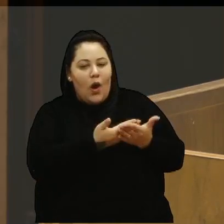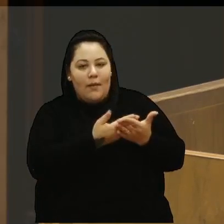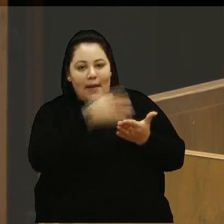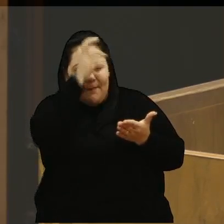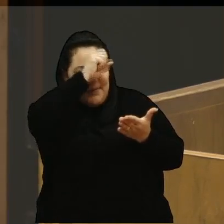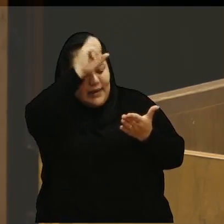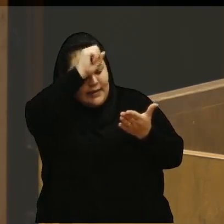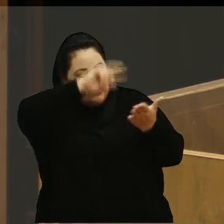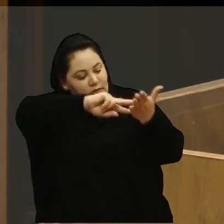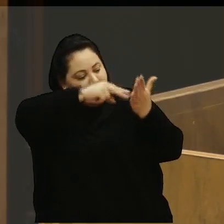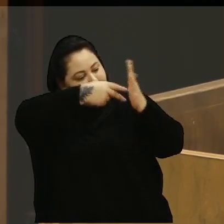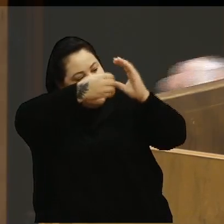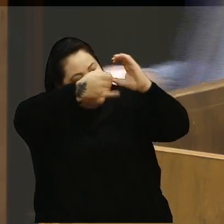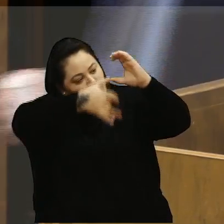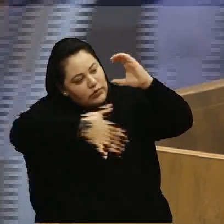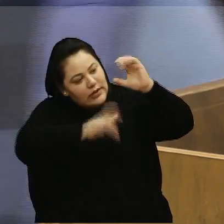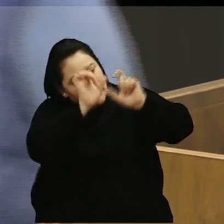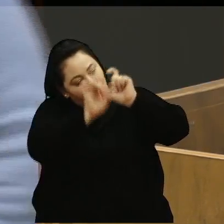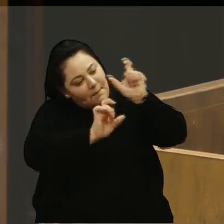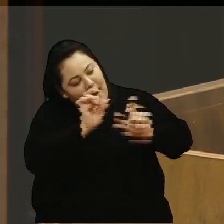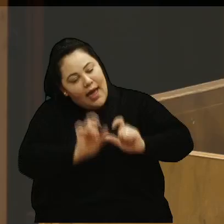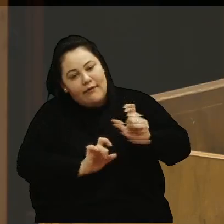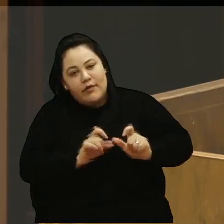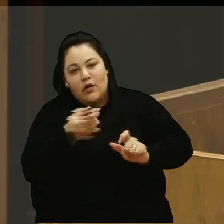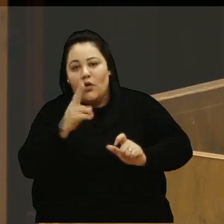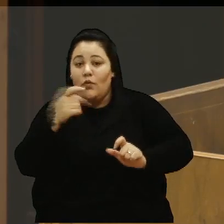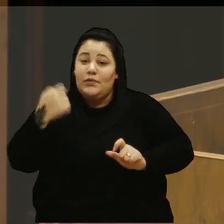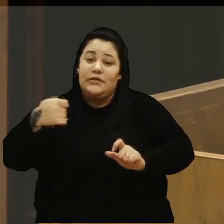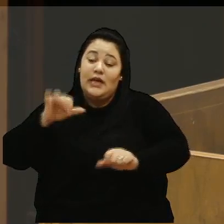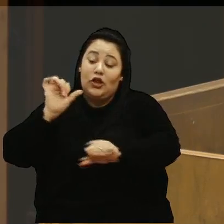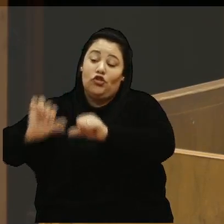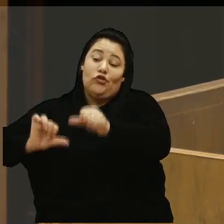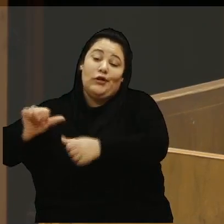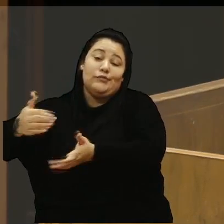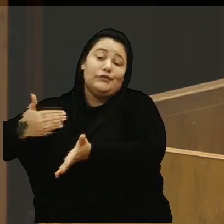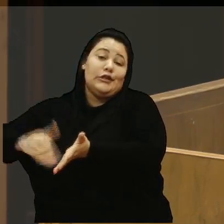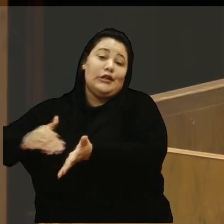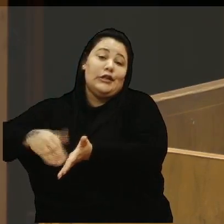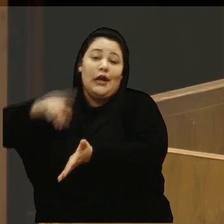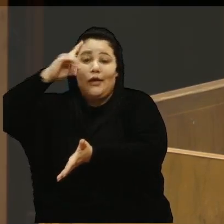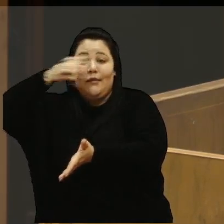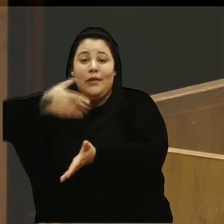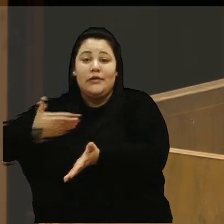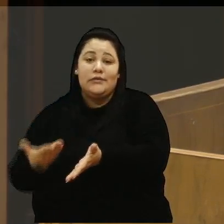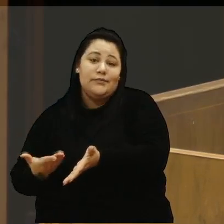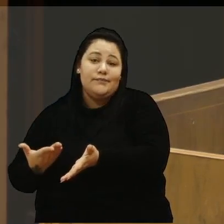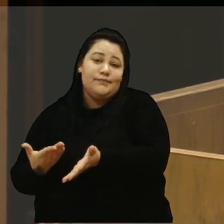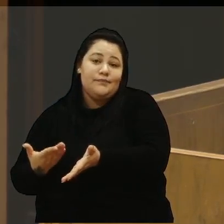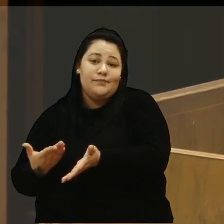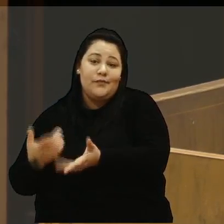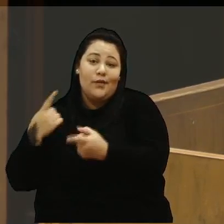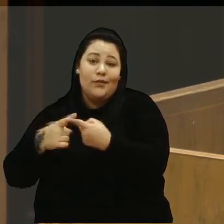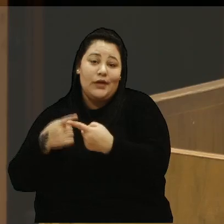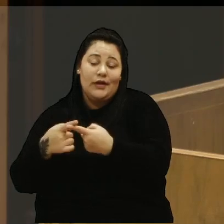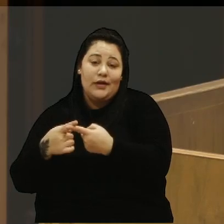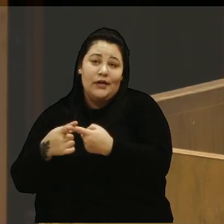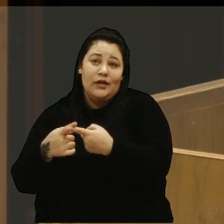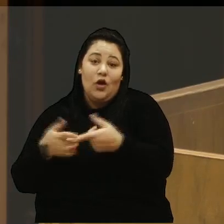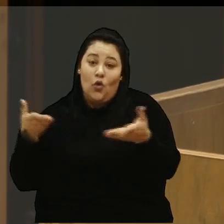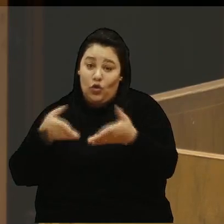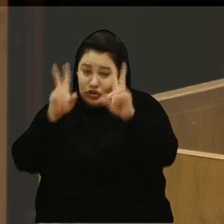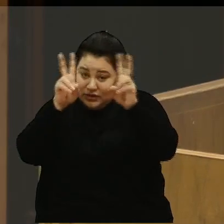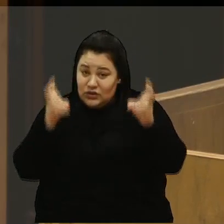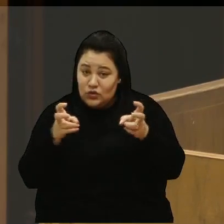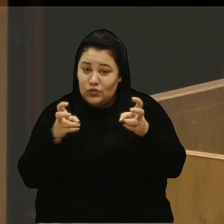palavras, ou a gente tem que trocar quem comanda a pasta. Porque hoje, para concluir, senhor presidente, hoje essa pasta, ela